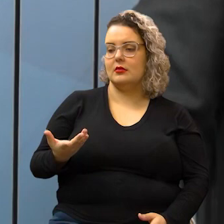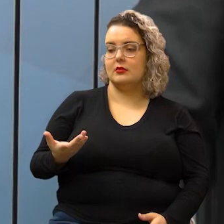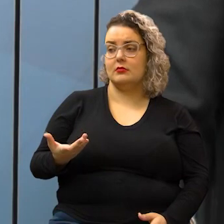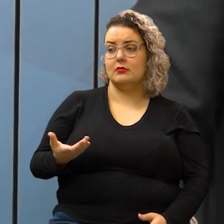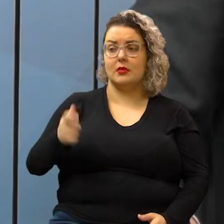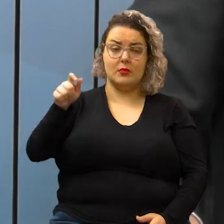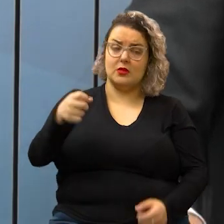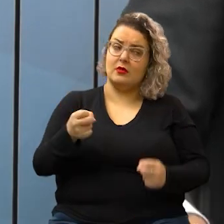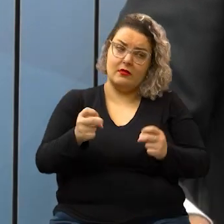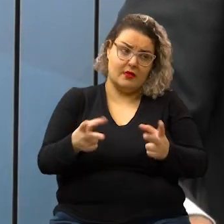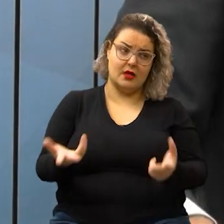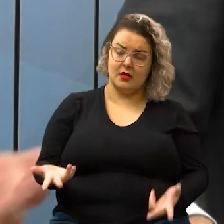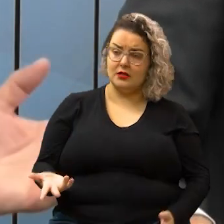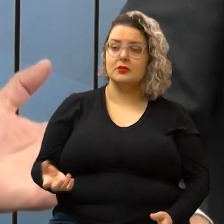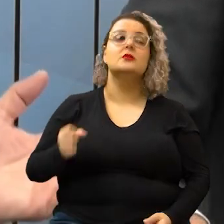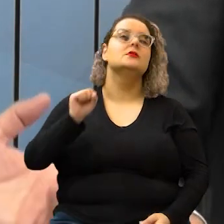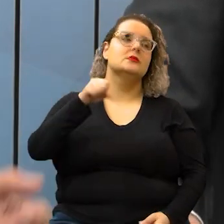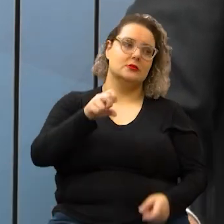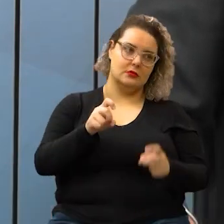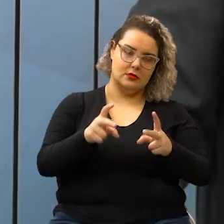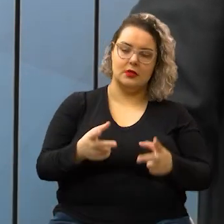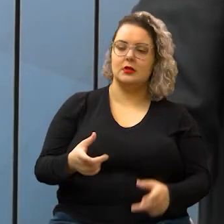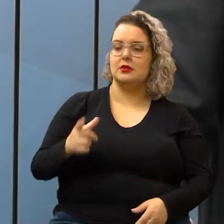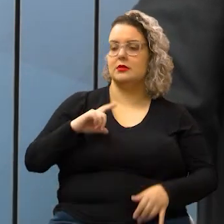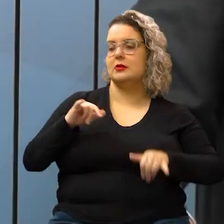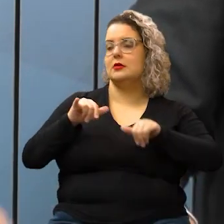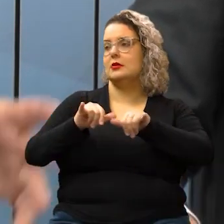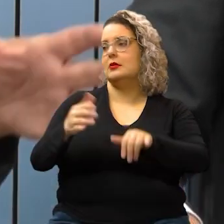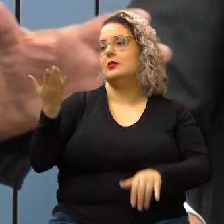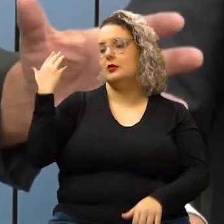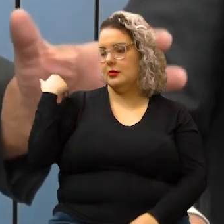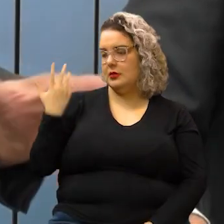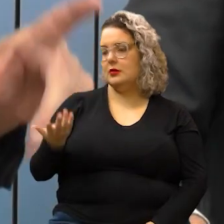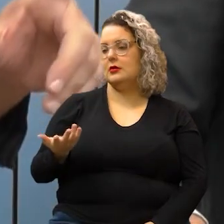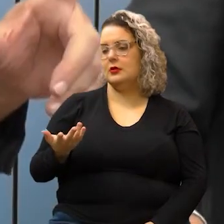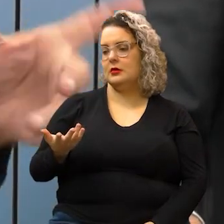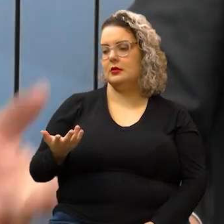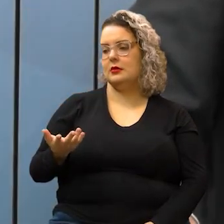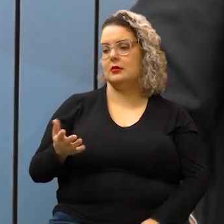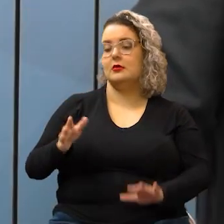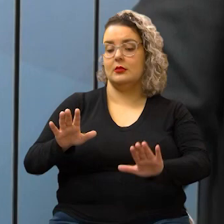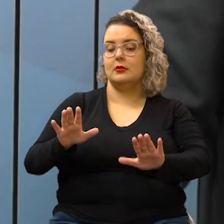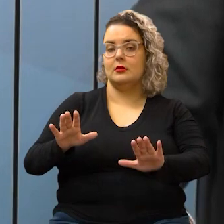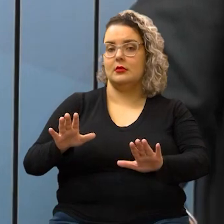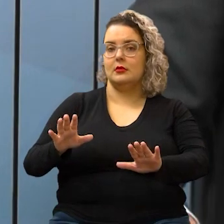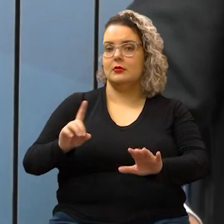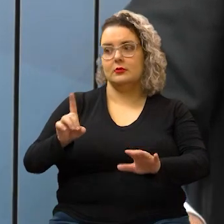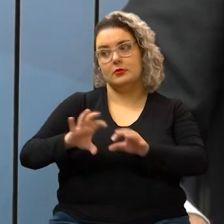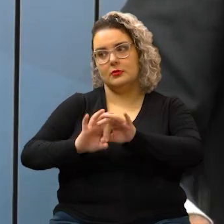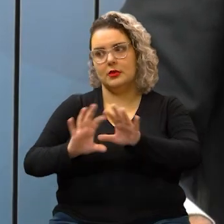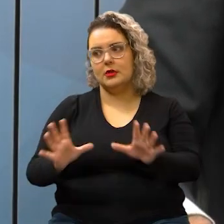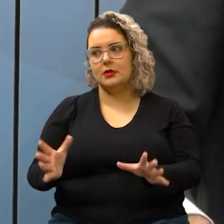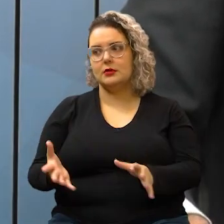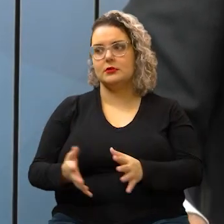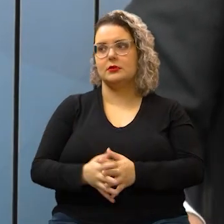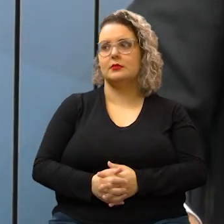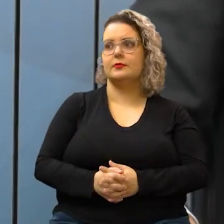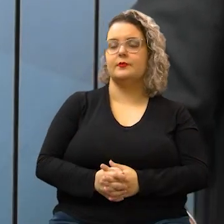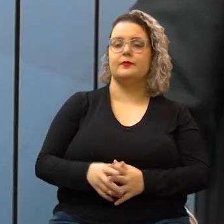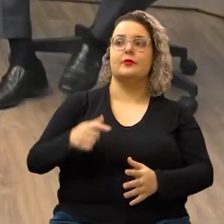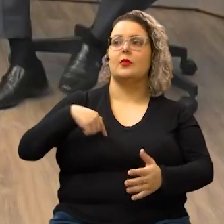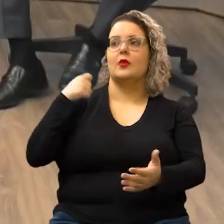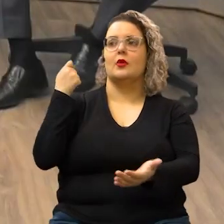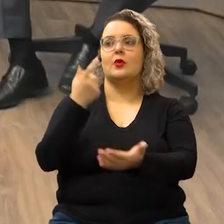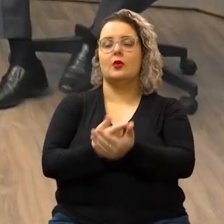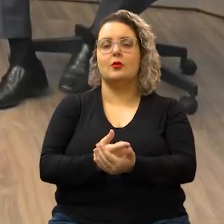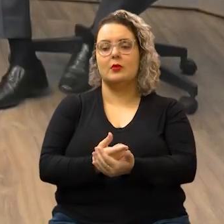vende, Vende. né? Havia alguns supermercados antes de Saopa não deixa, né? Eu comprava